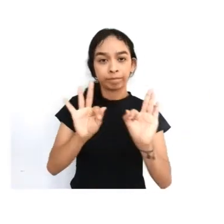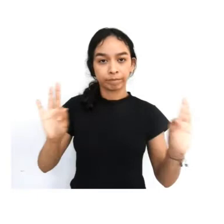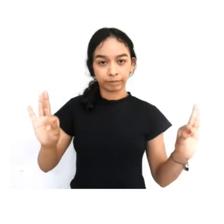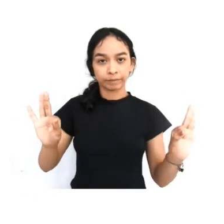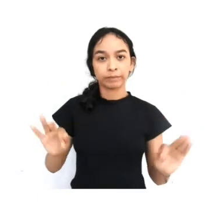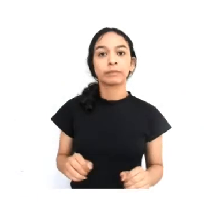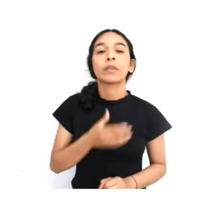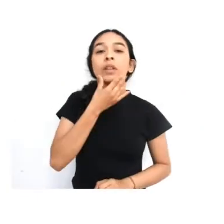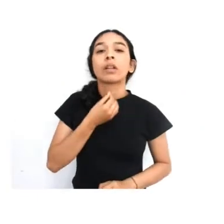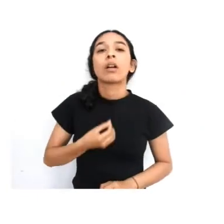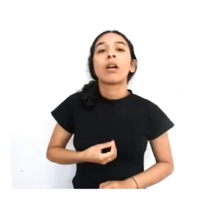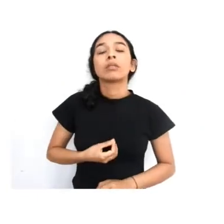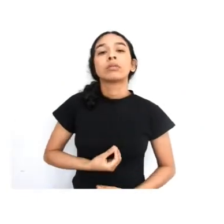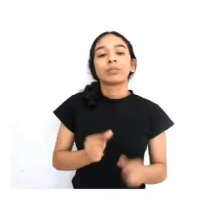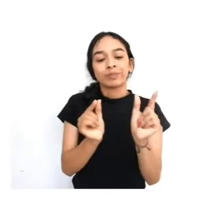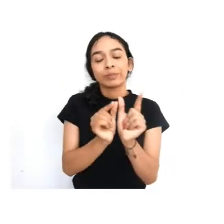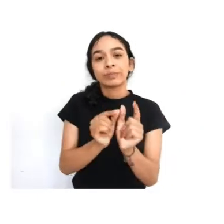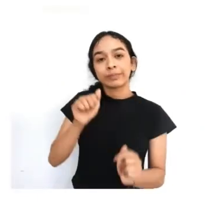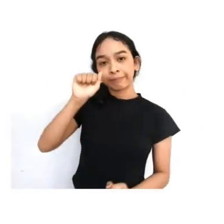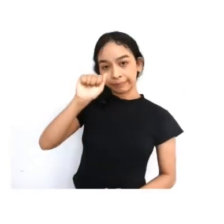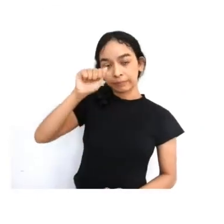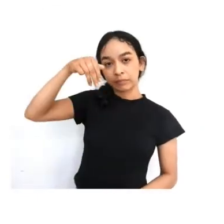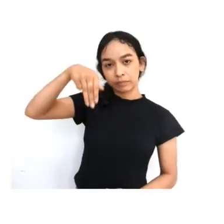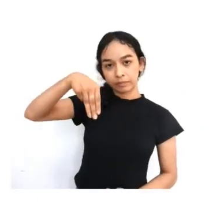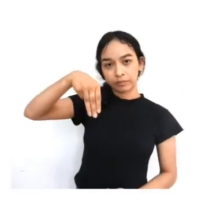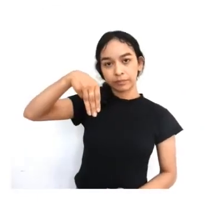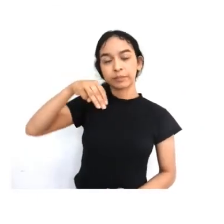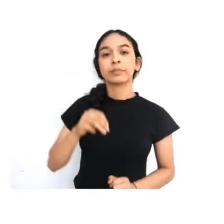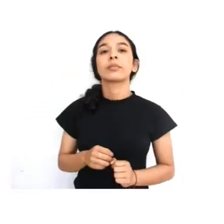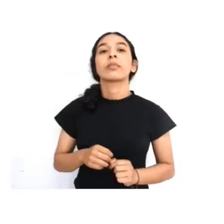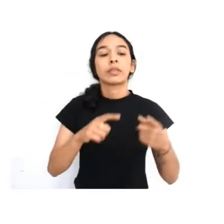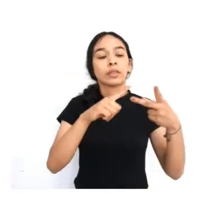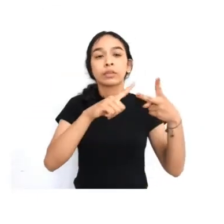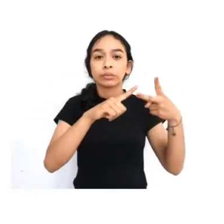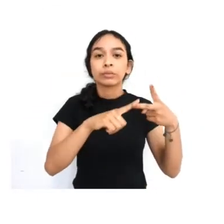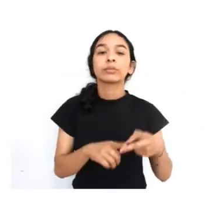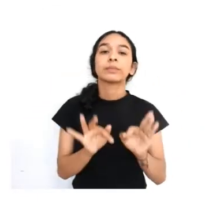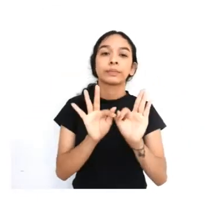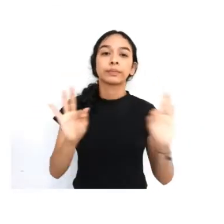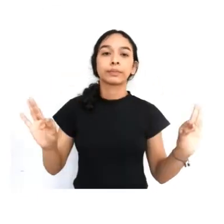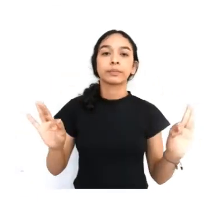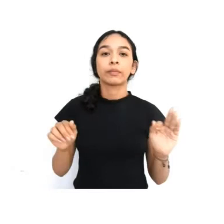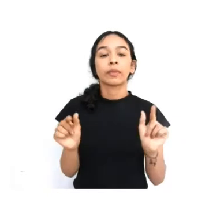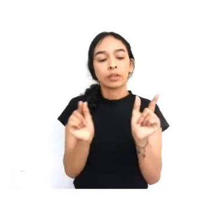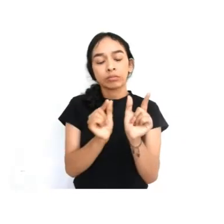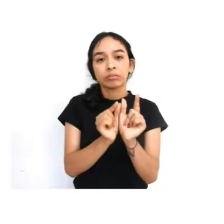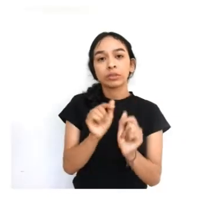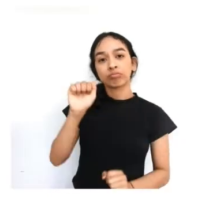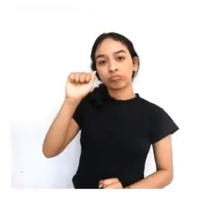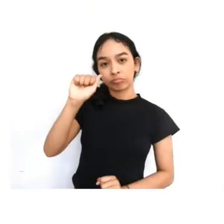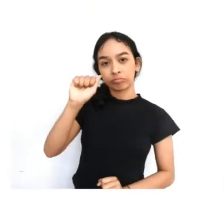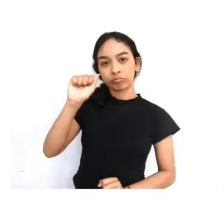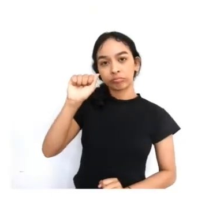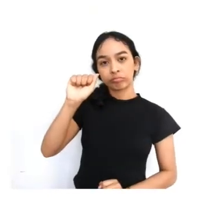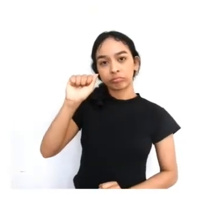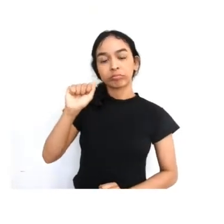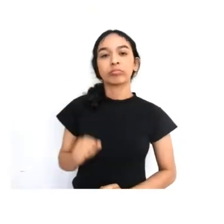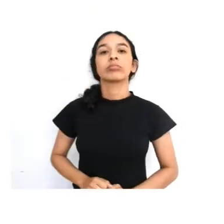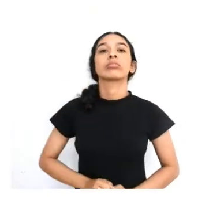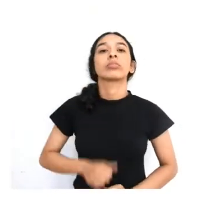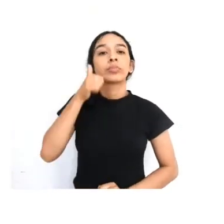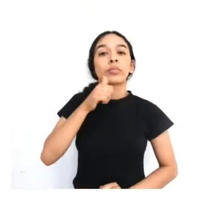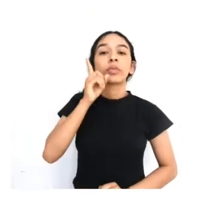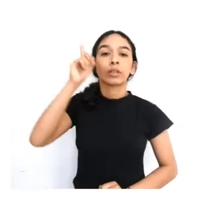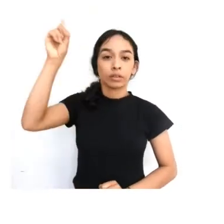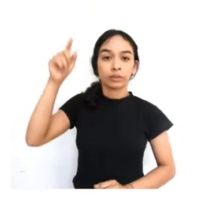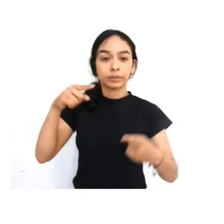A. Ninfa, na primeira oração, termina com A. Na segunda, termina com AM. E isto